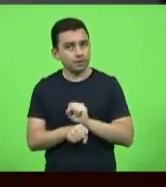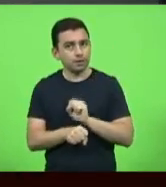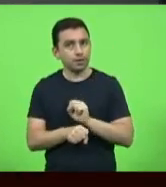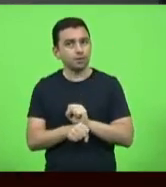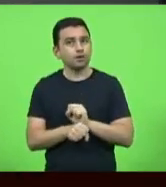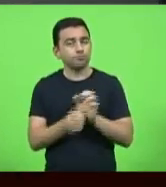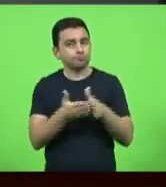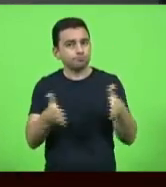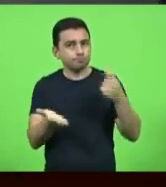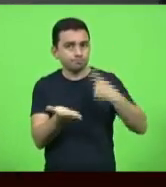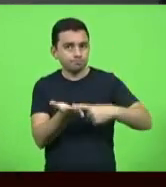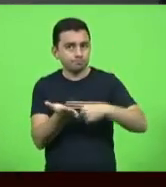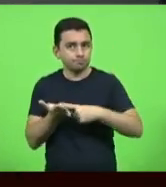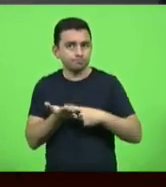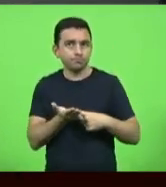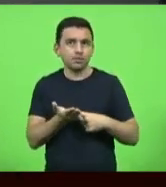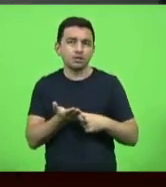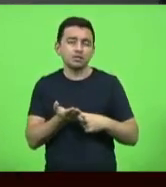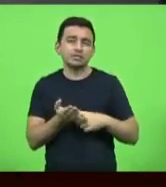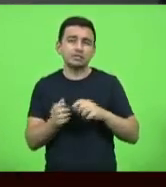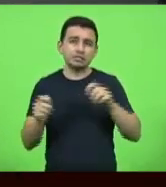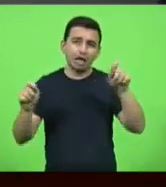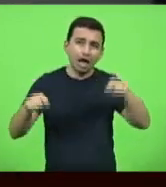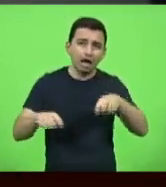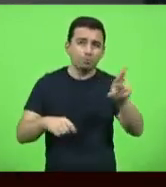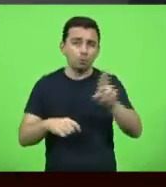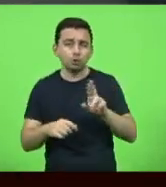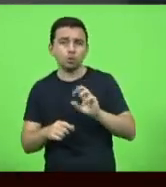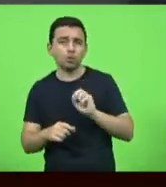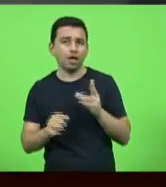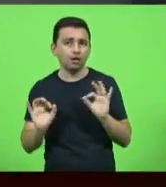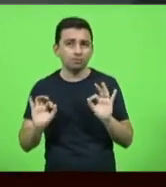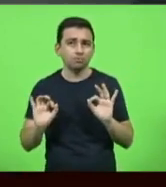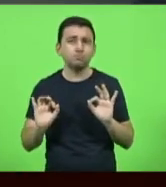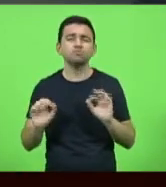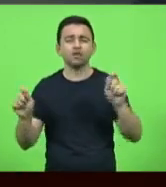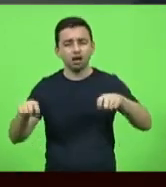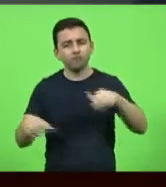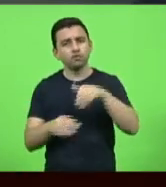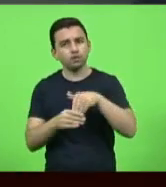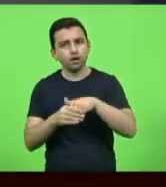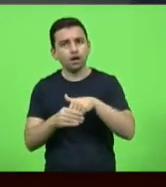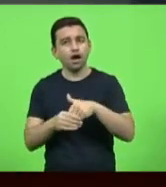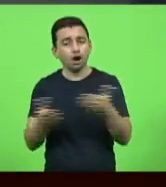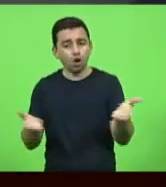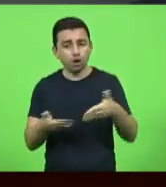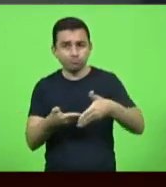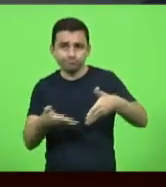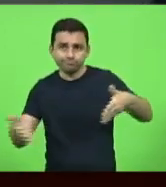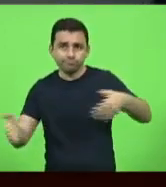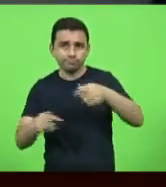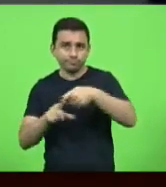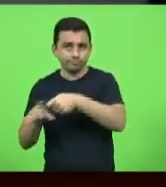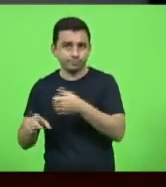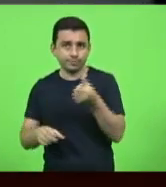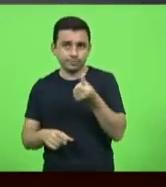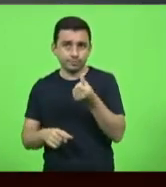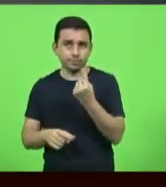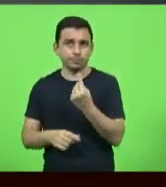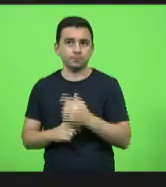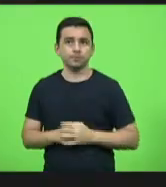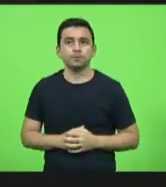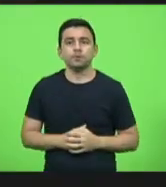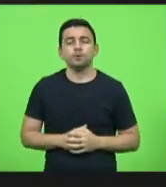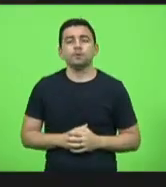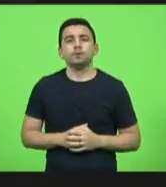esse acordo de, com ou sem a resposta, trazer para a votação ainda no primeiro semestre. Obrigado, senhor presidente. Ainda em